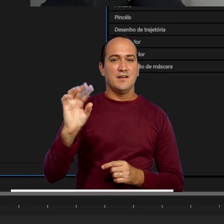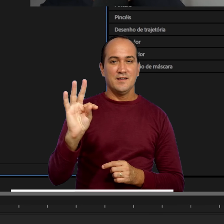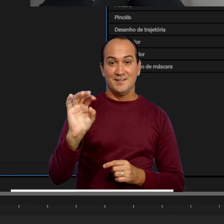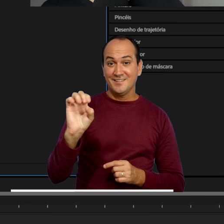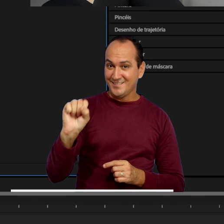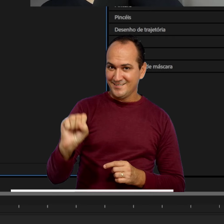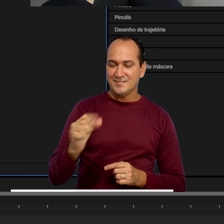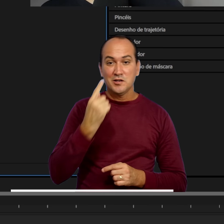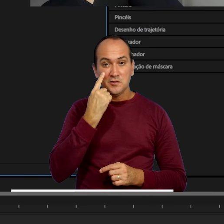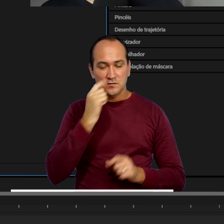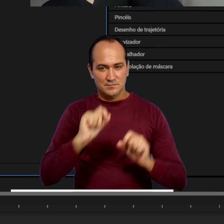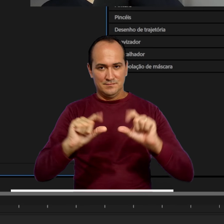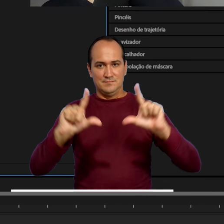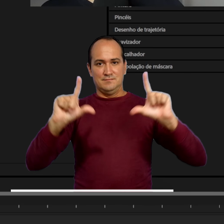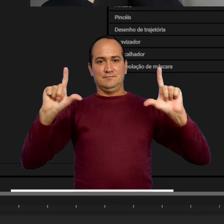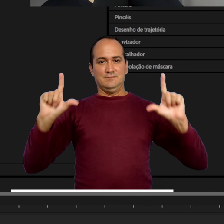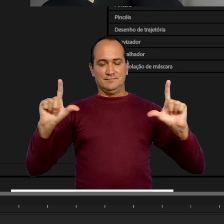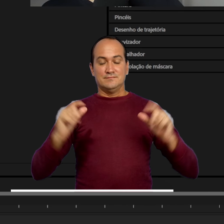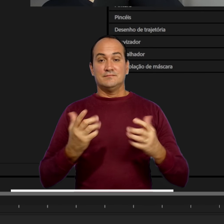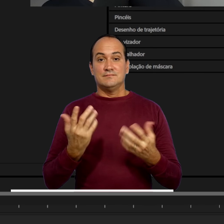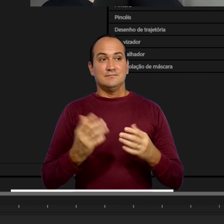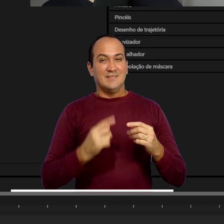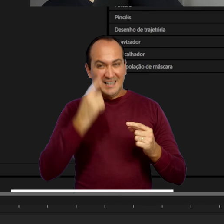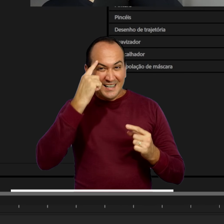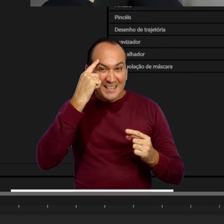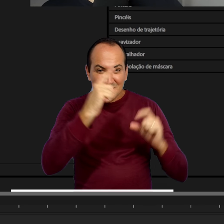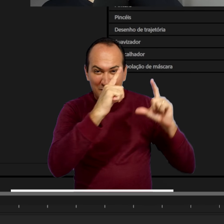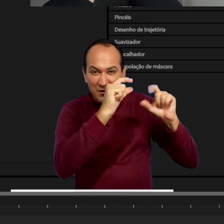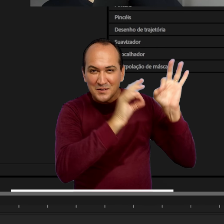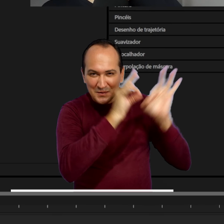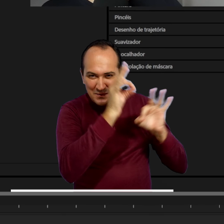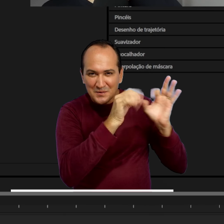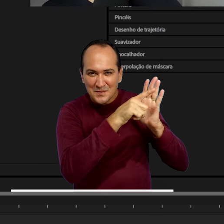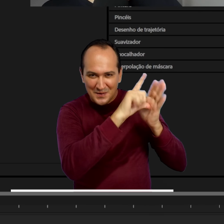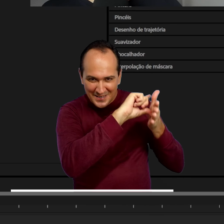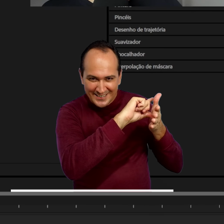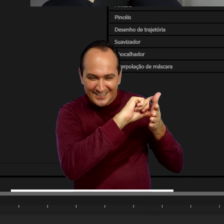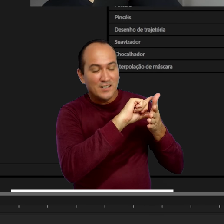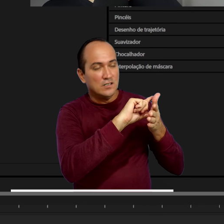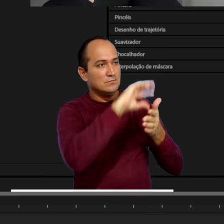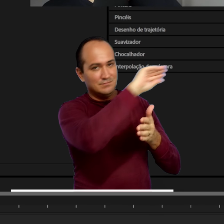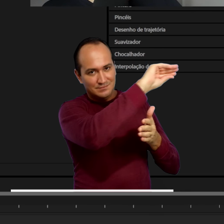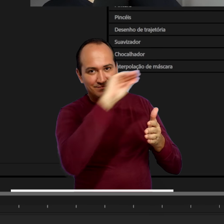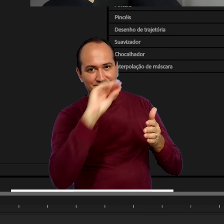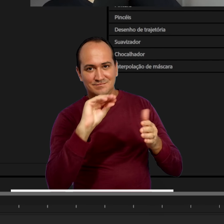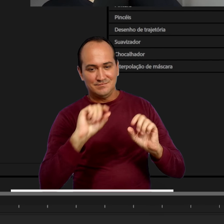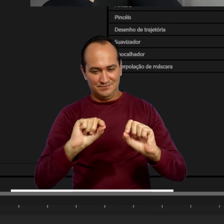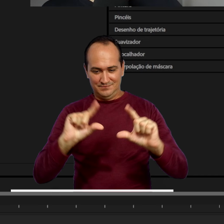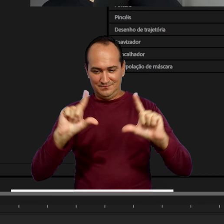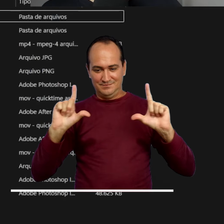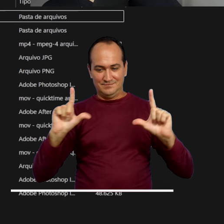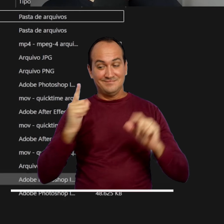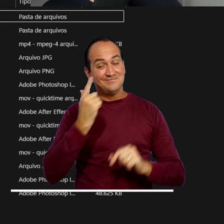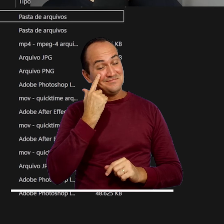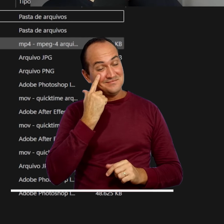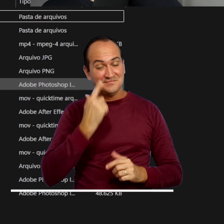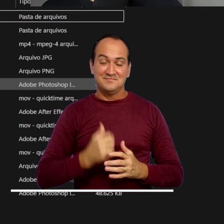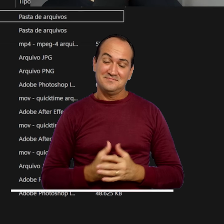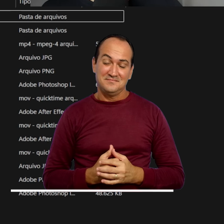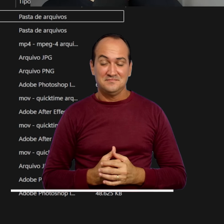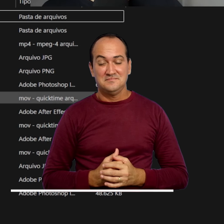Pronto, estou aqui com o After Effects aberto e eu vou então trazer aquela foto que eu preparei anteriormente lá no Photoshop. Então vou pegar